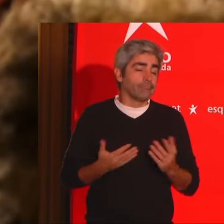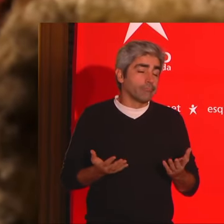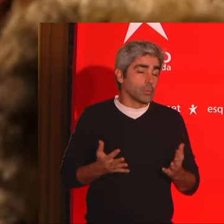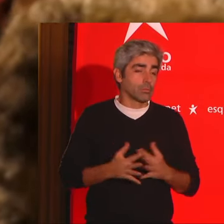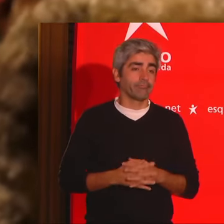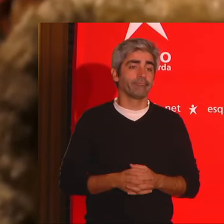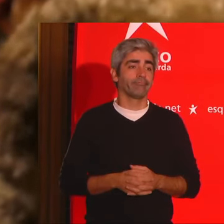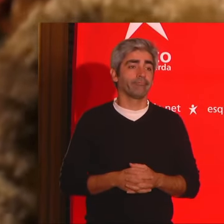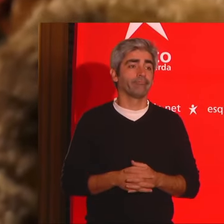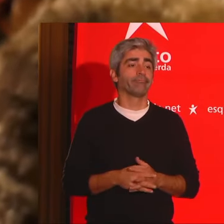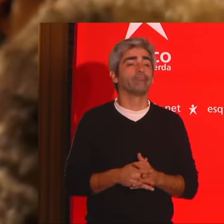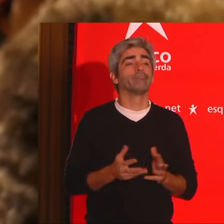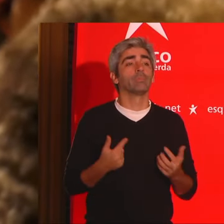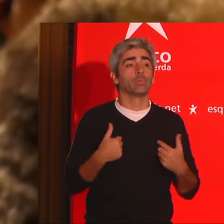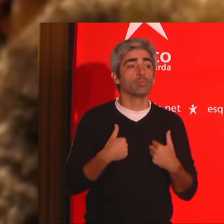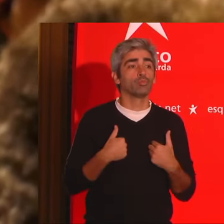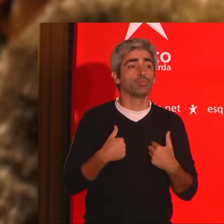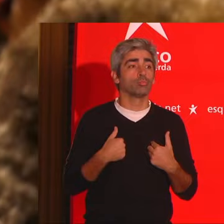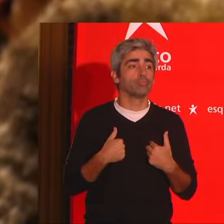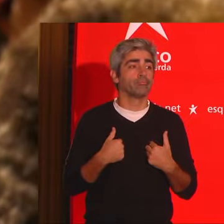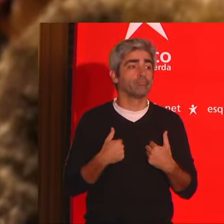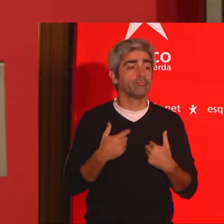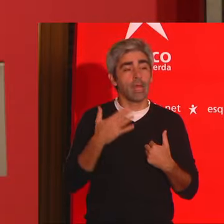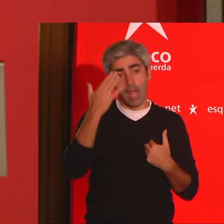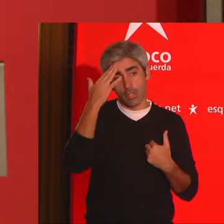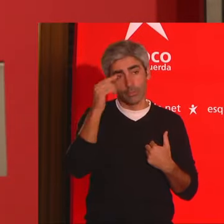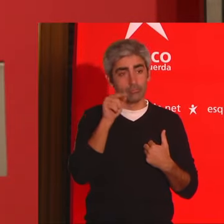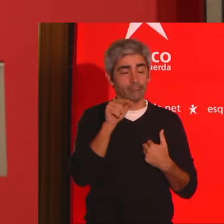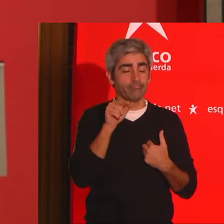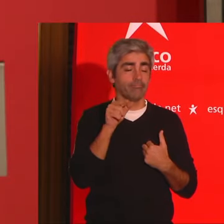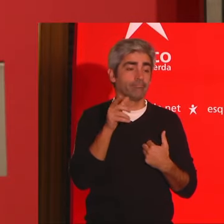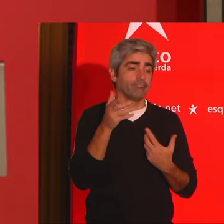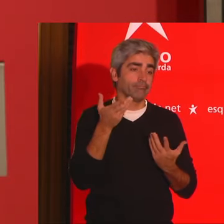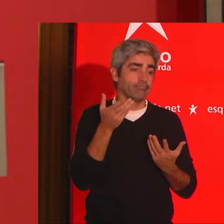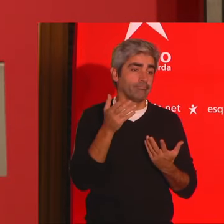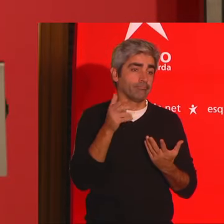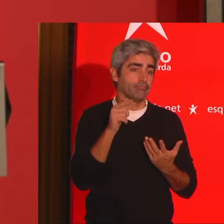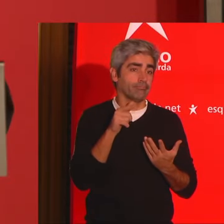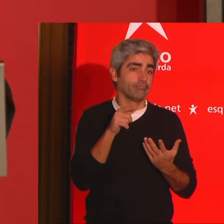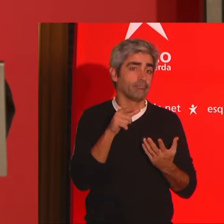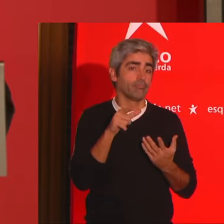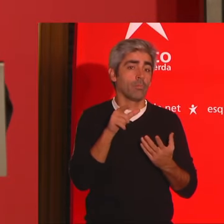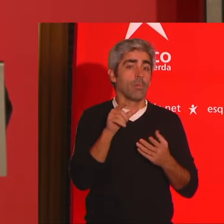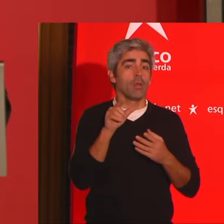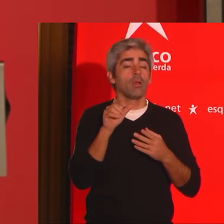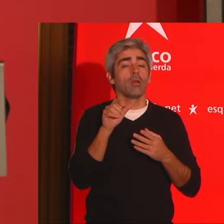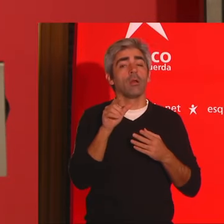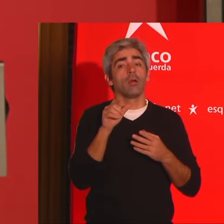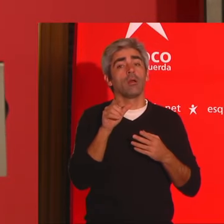portanto, eu penso que quer ao nível